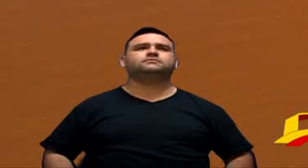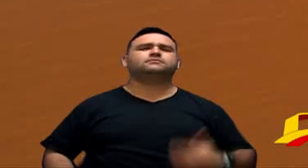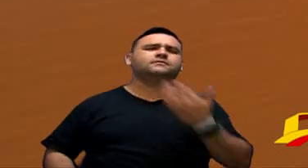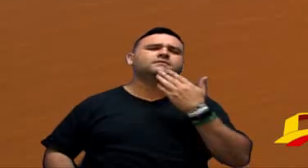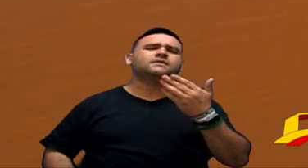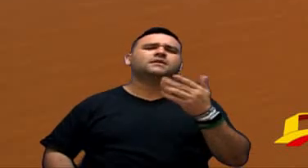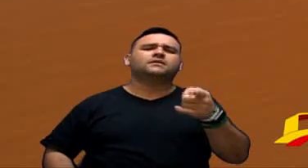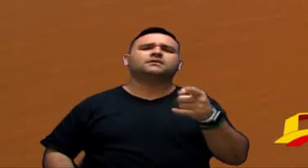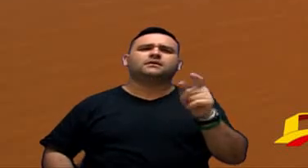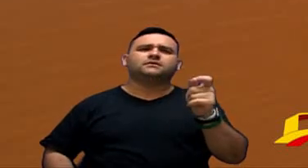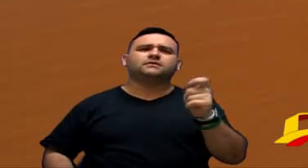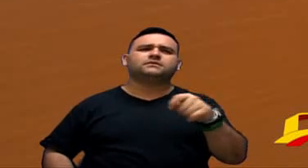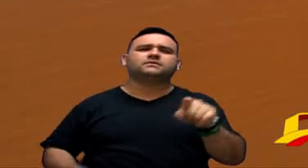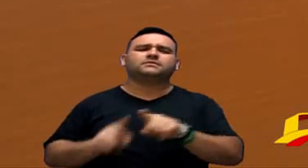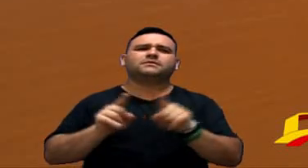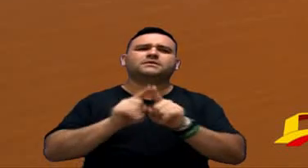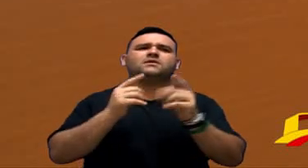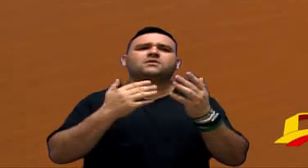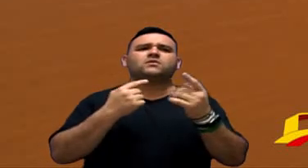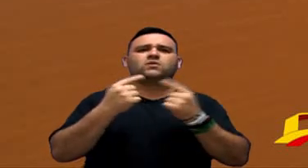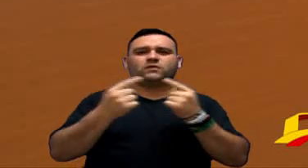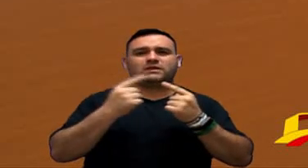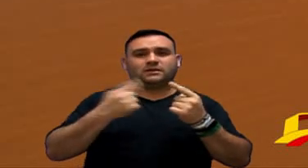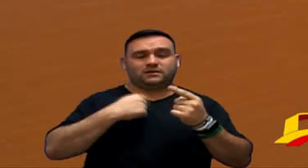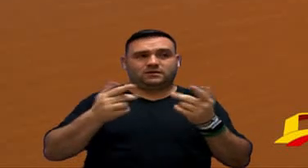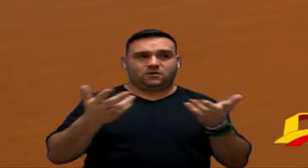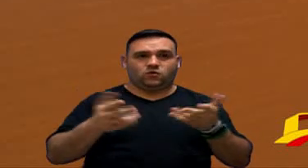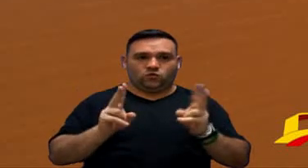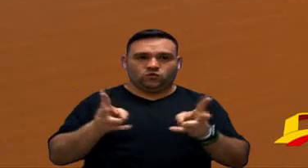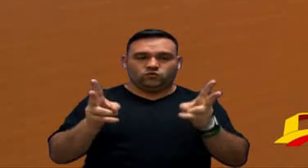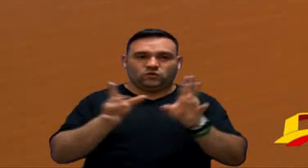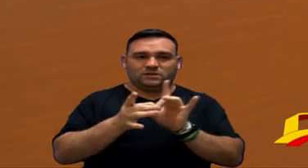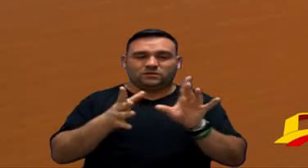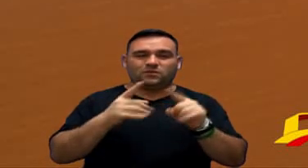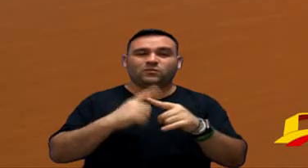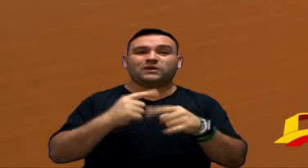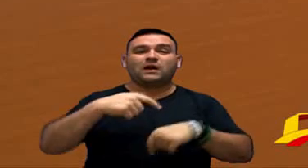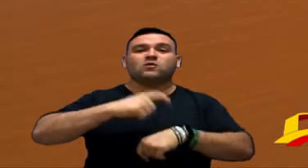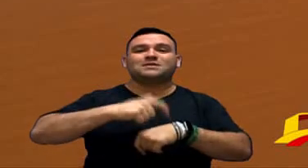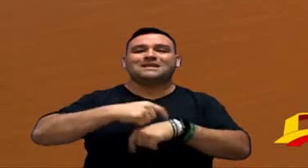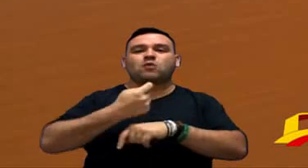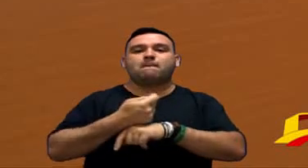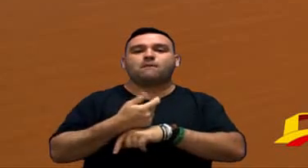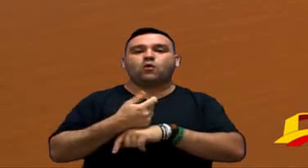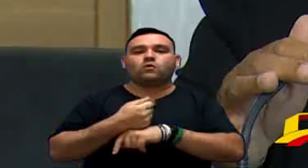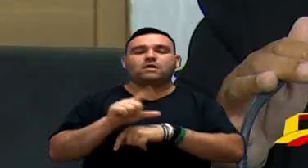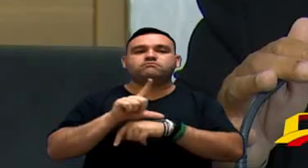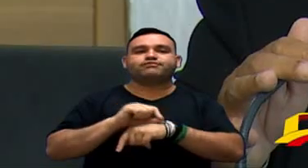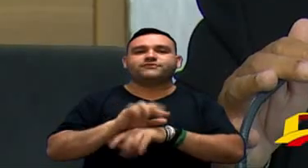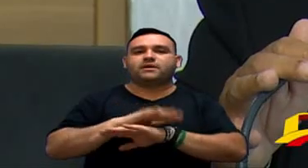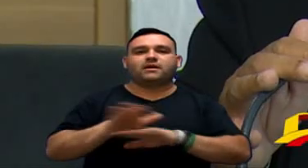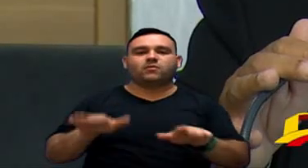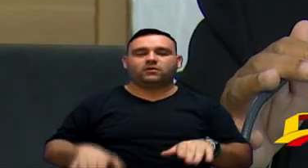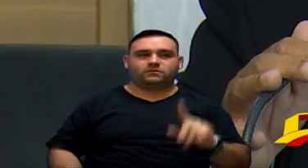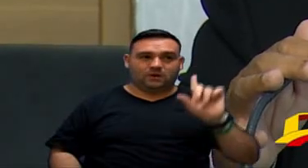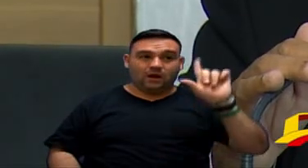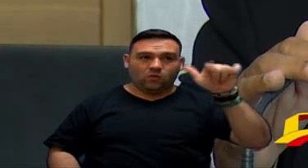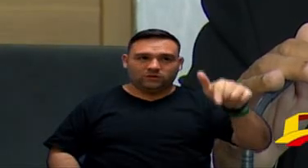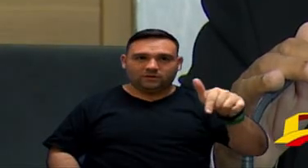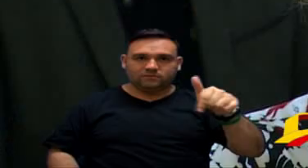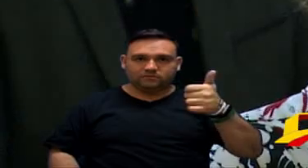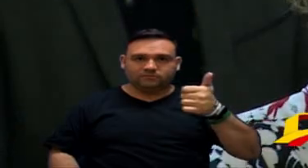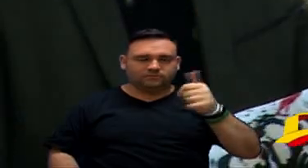gostaria a Fernanda Vasco tá discutindo eu vou deixar ele em discussão o nosso tempo já já se esgotou Fica para